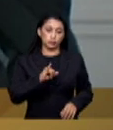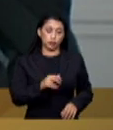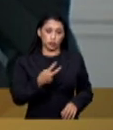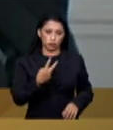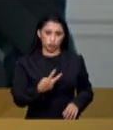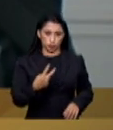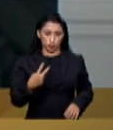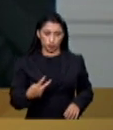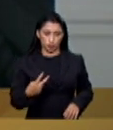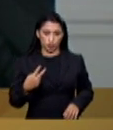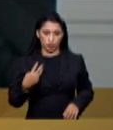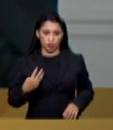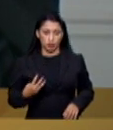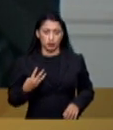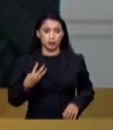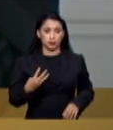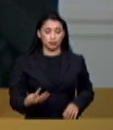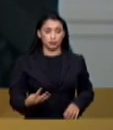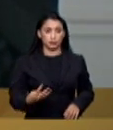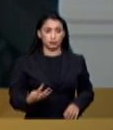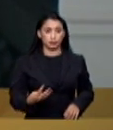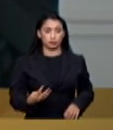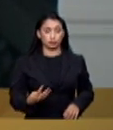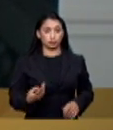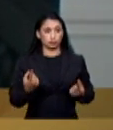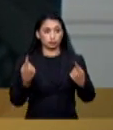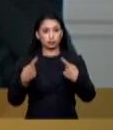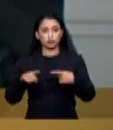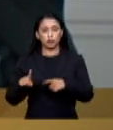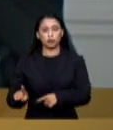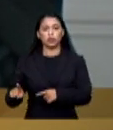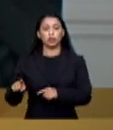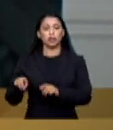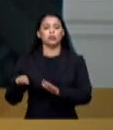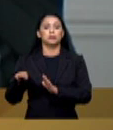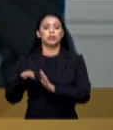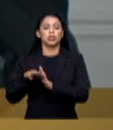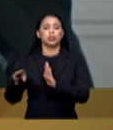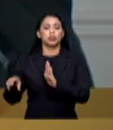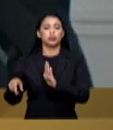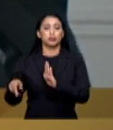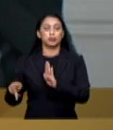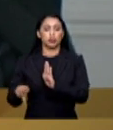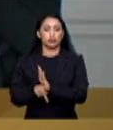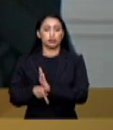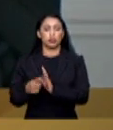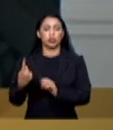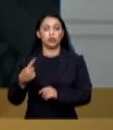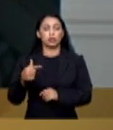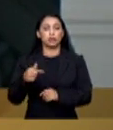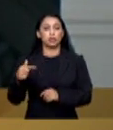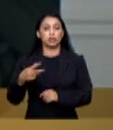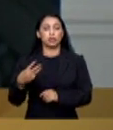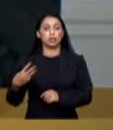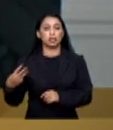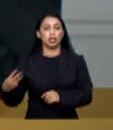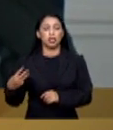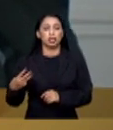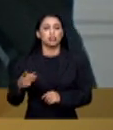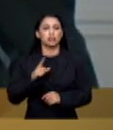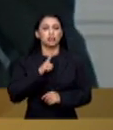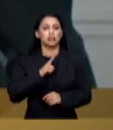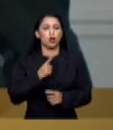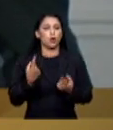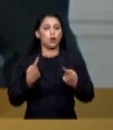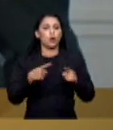223, ajuizada contra a medida provisória 173 é que proibia a concessão de liminares em